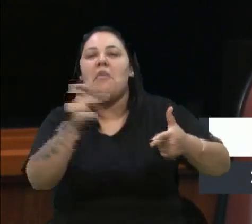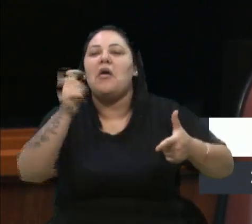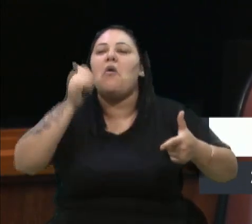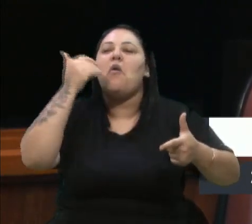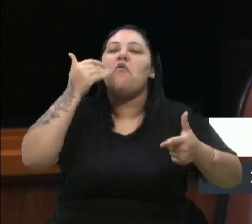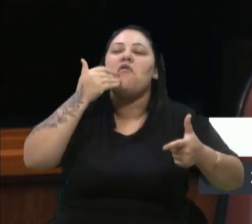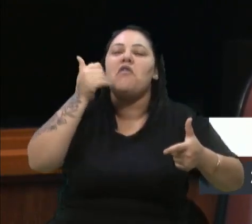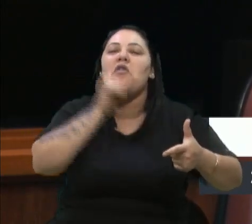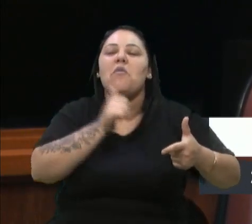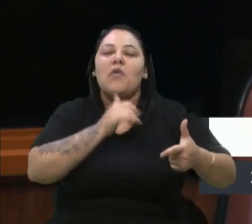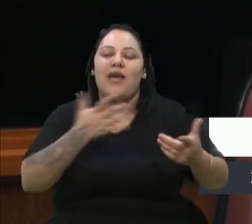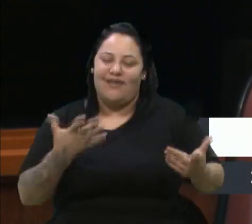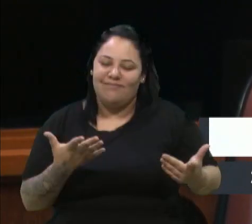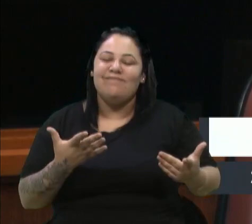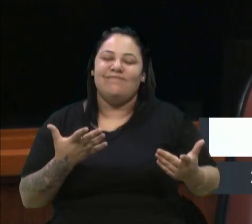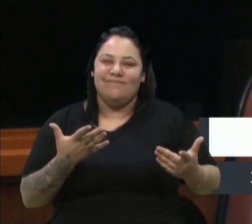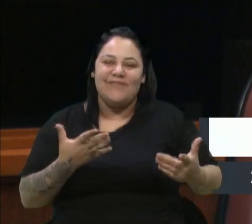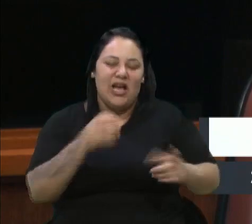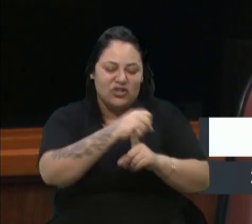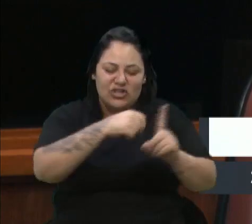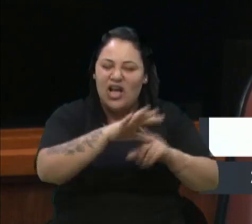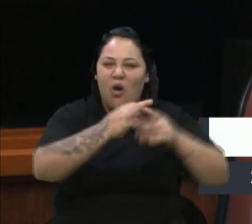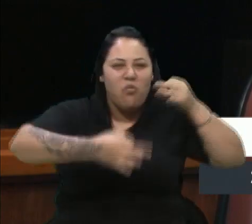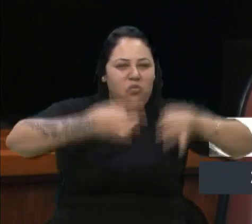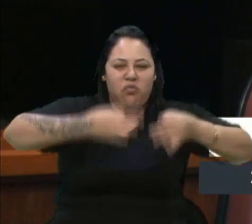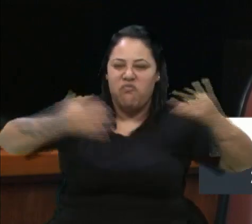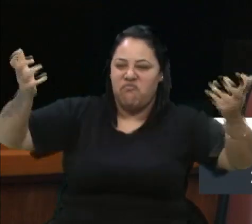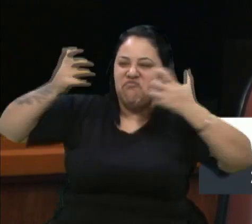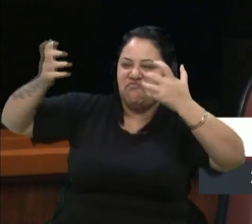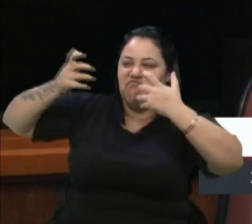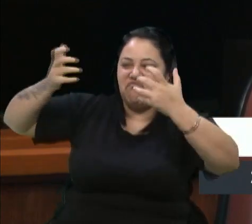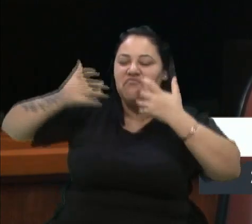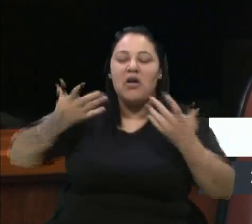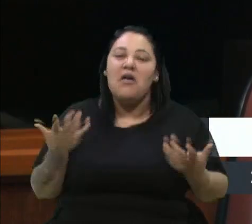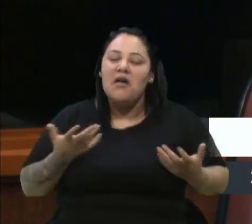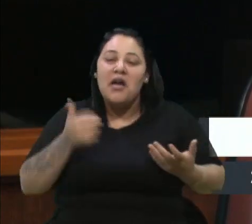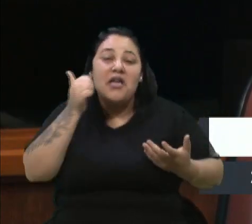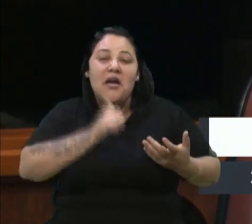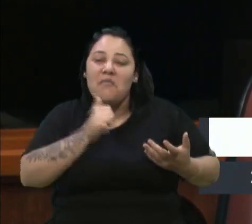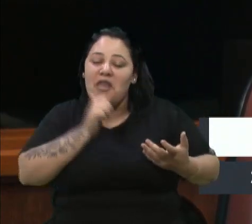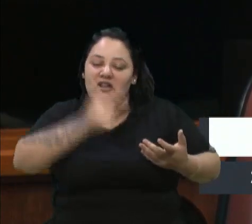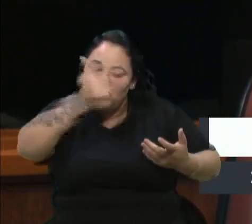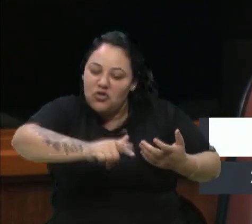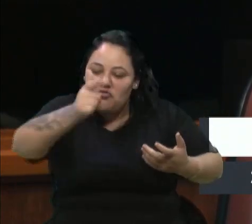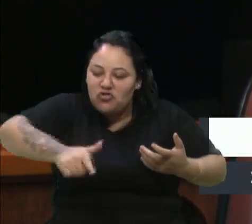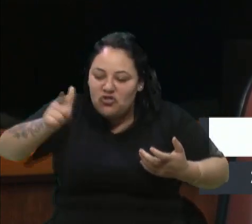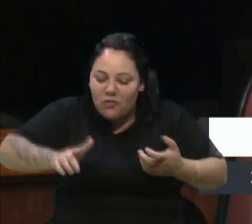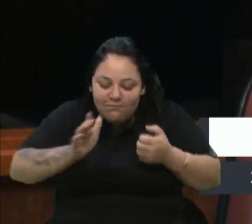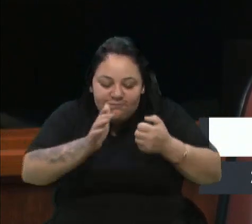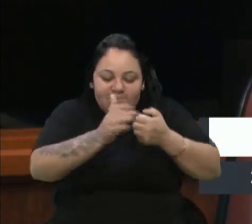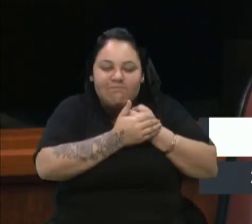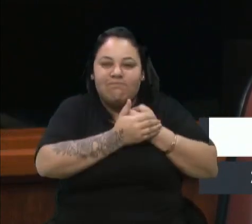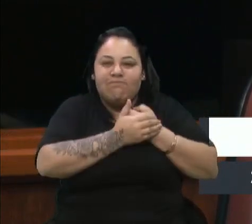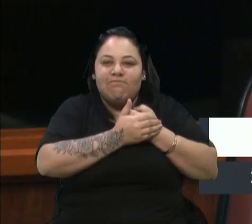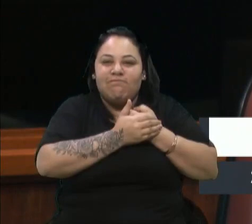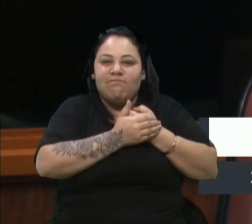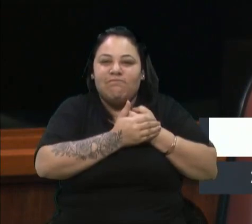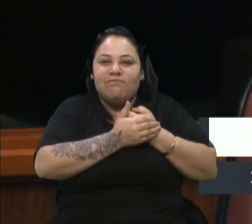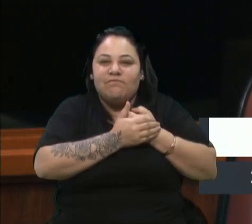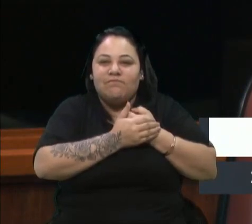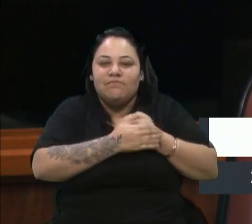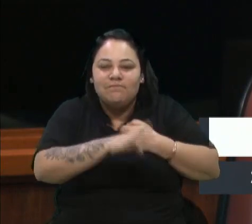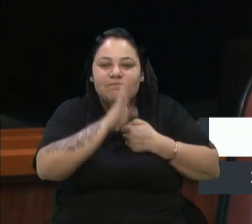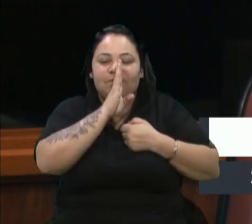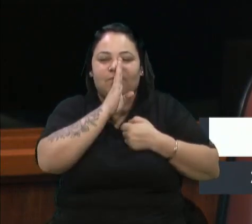que este tipo de projeto, ele permite que a gente faça esse tipo de discussão. Então,